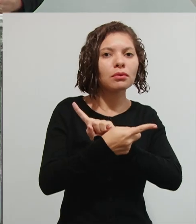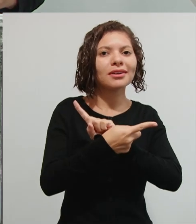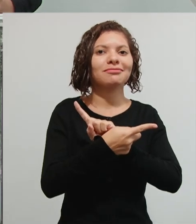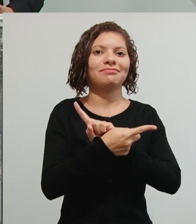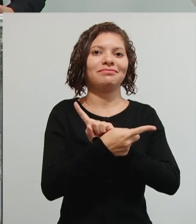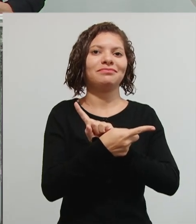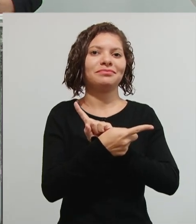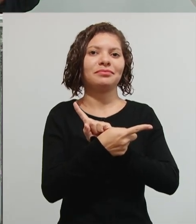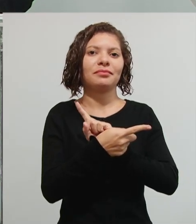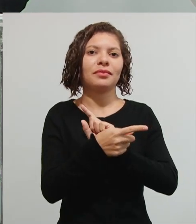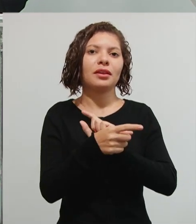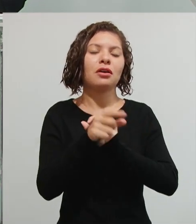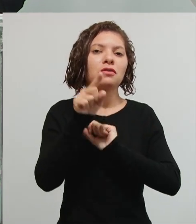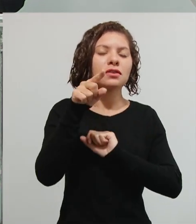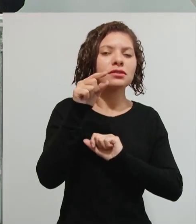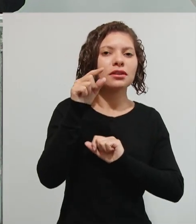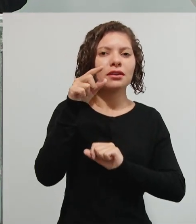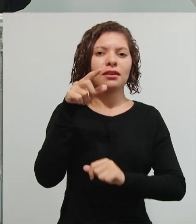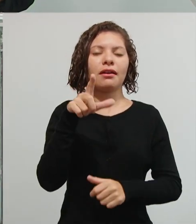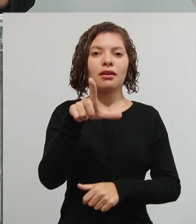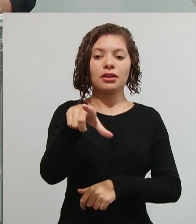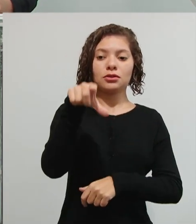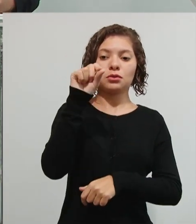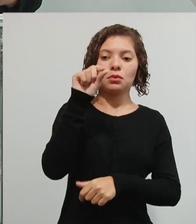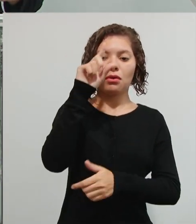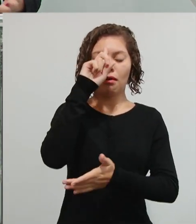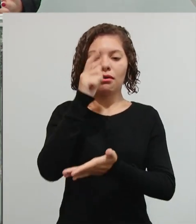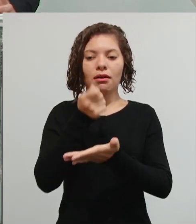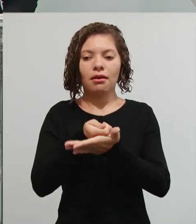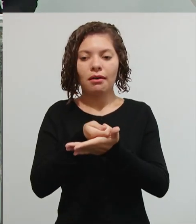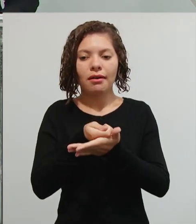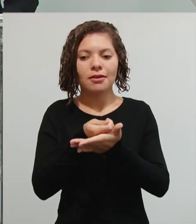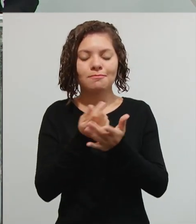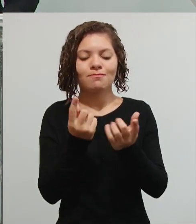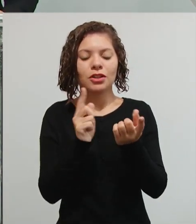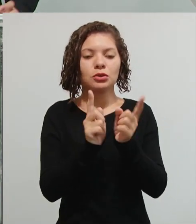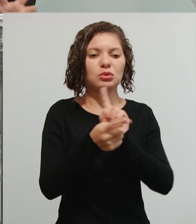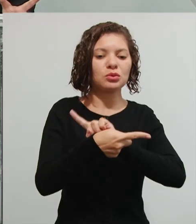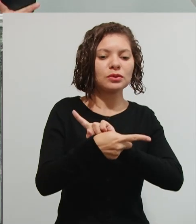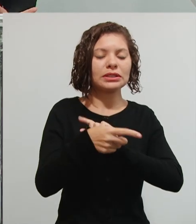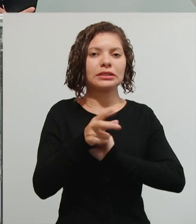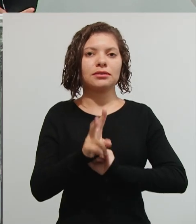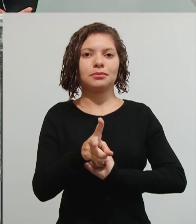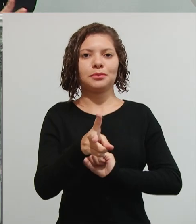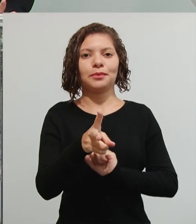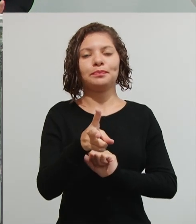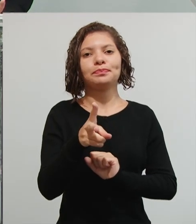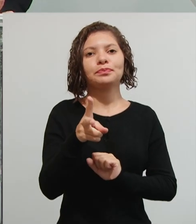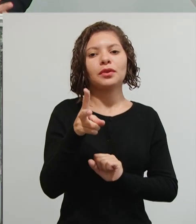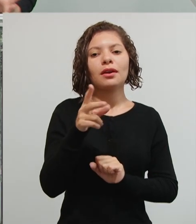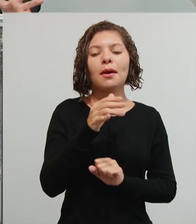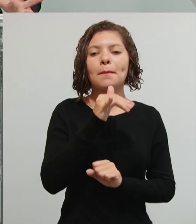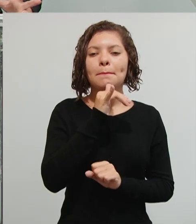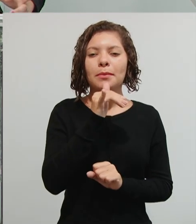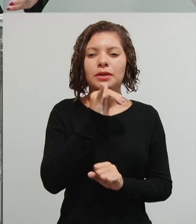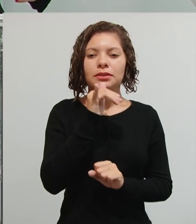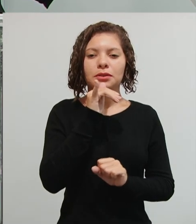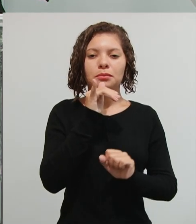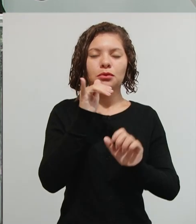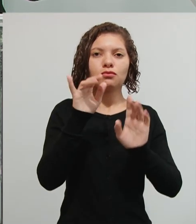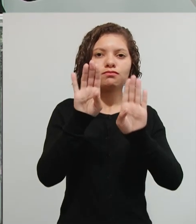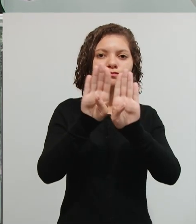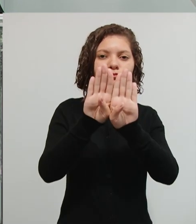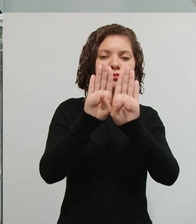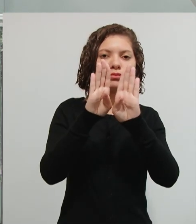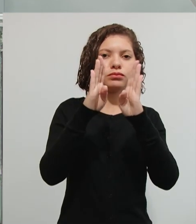está trocando várias opções por aquela única escolha. Você pode imaginar como passar por uma porta. Se